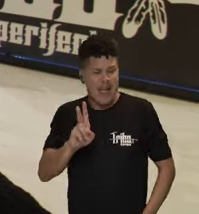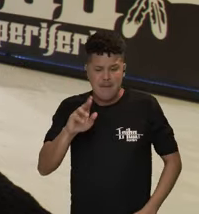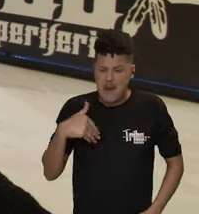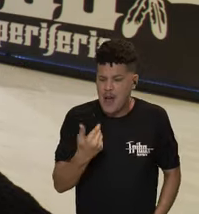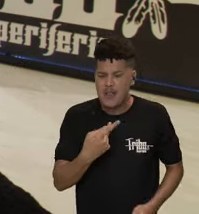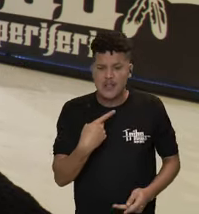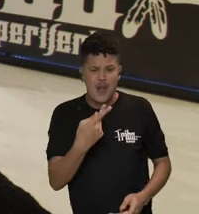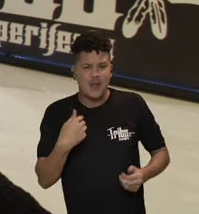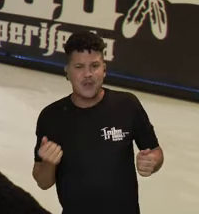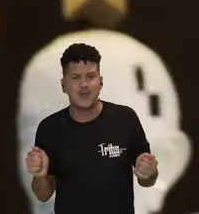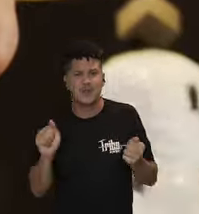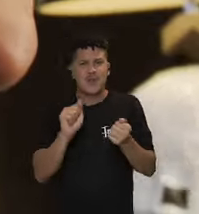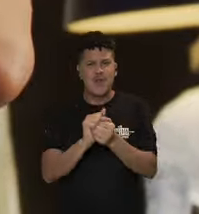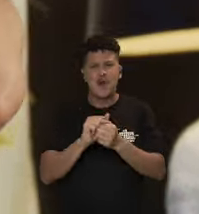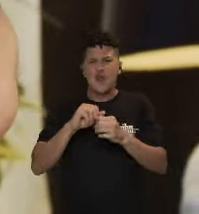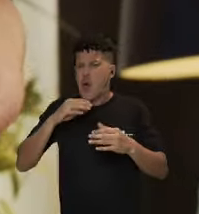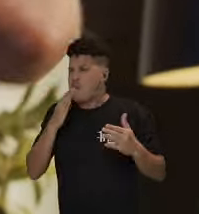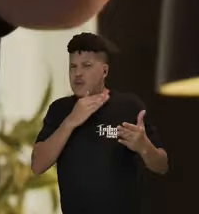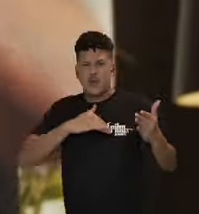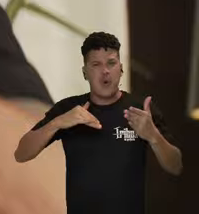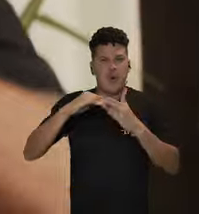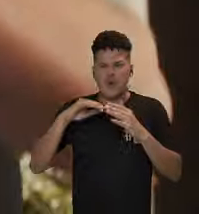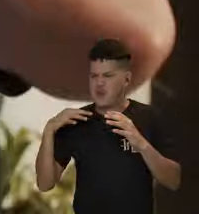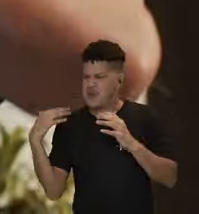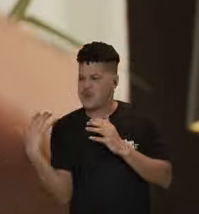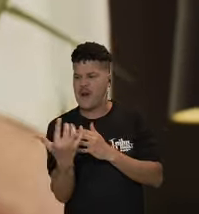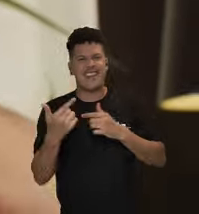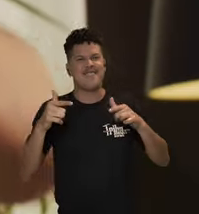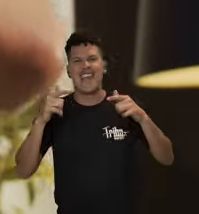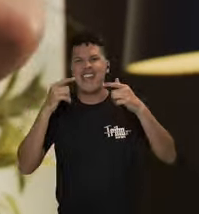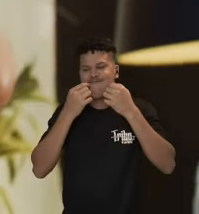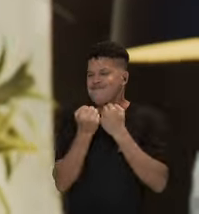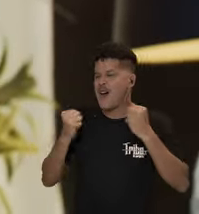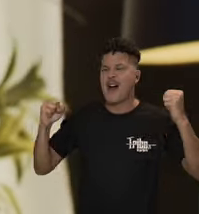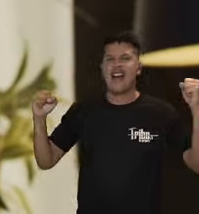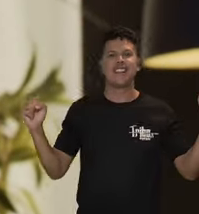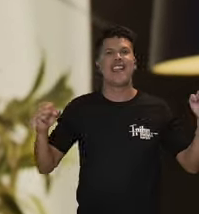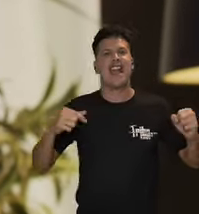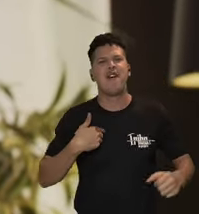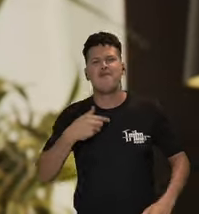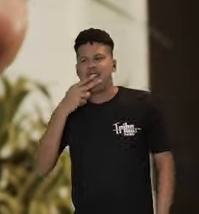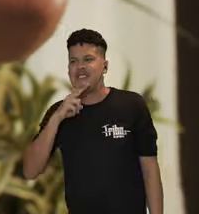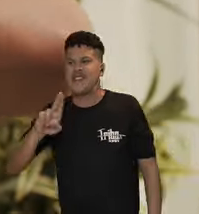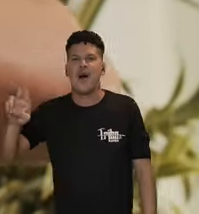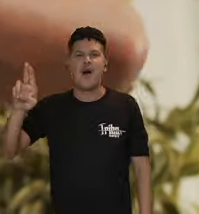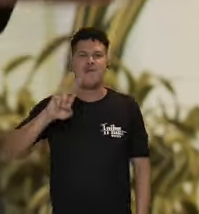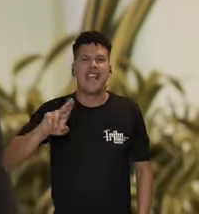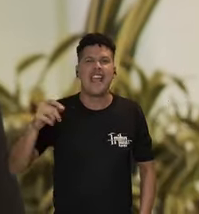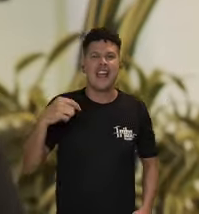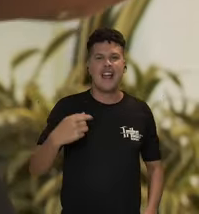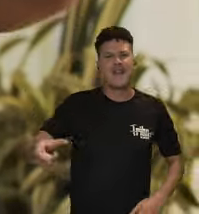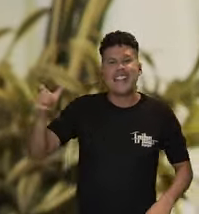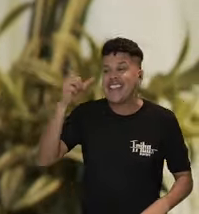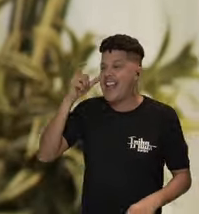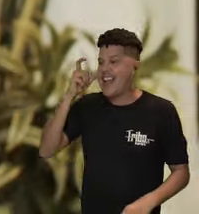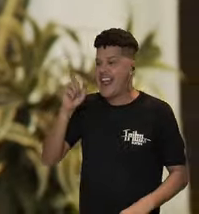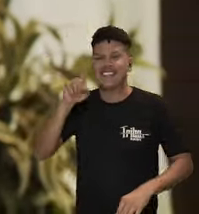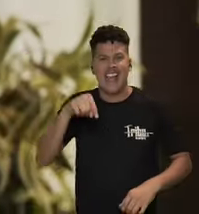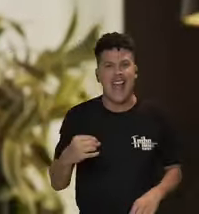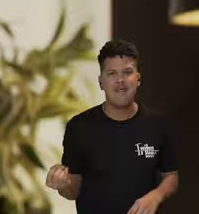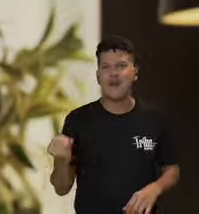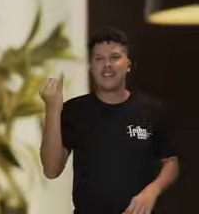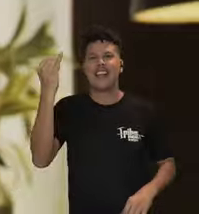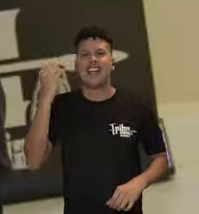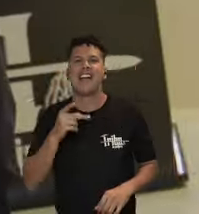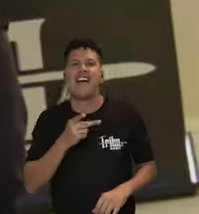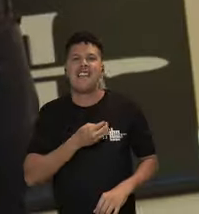tudo que a nossa volta não tem valor. Não vivi no seu nome. E o que interessa nessa vida não é o que tem,